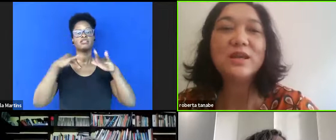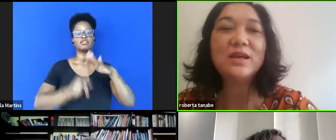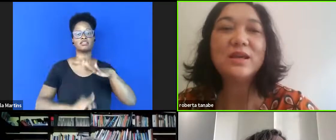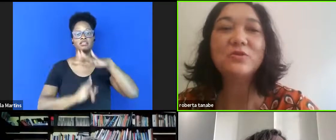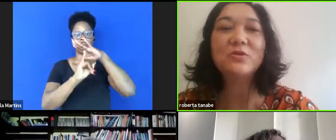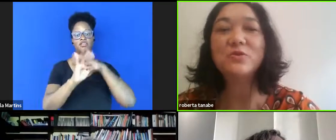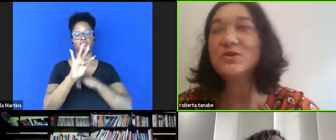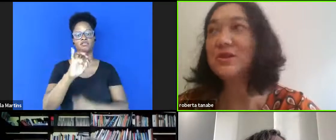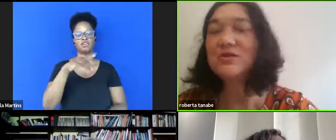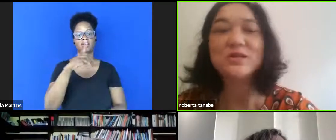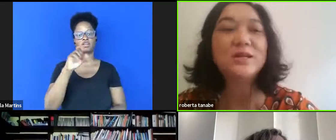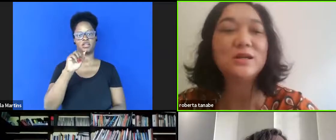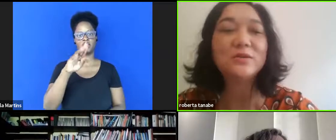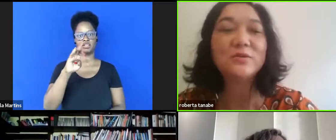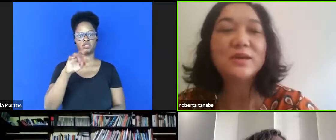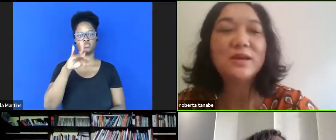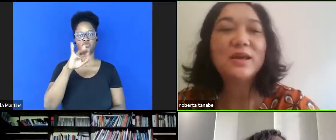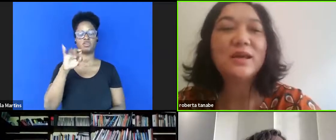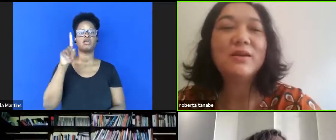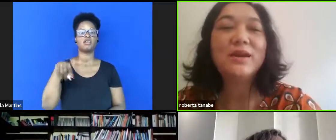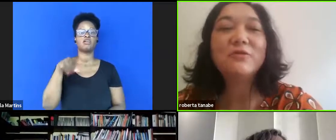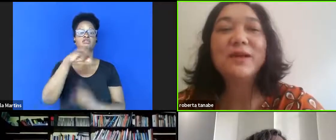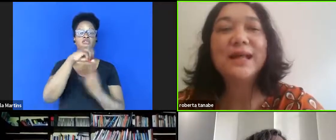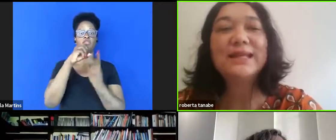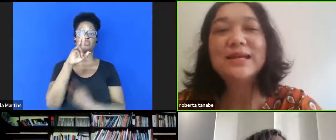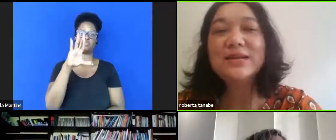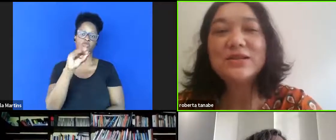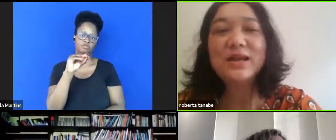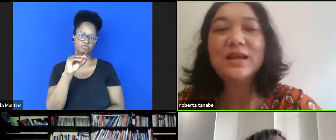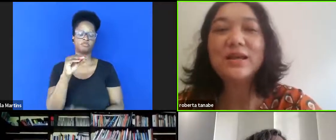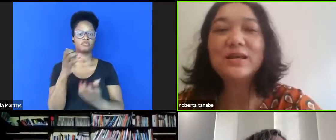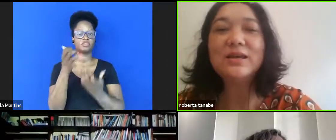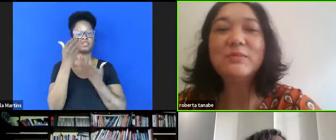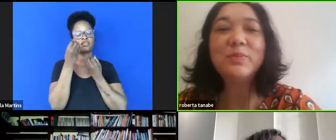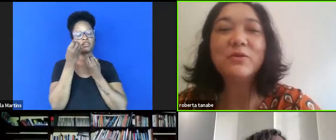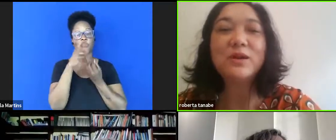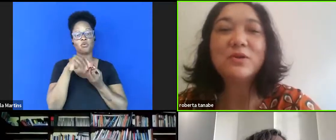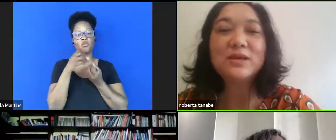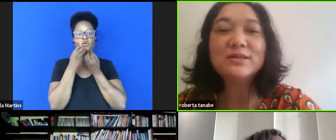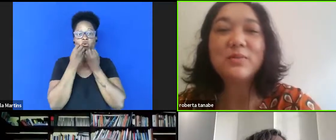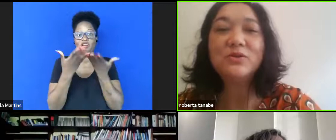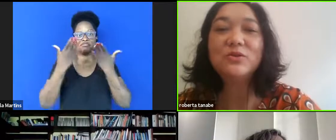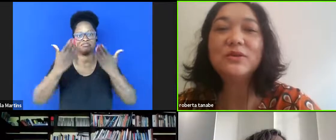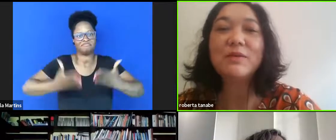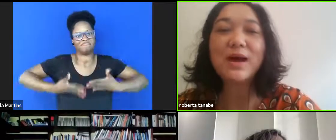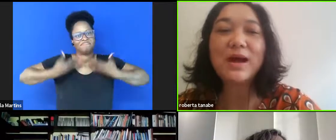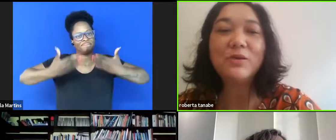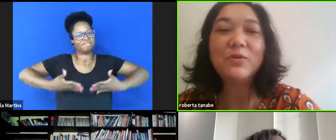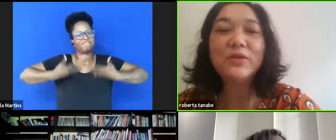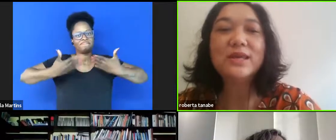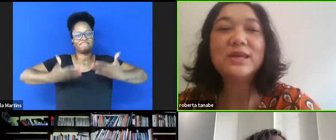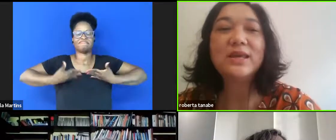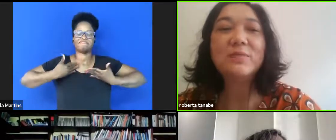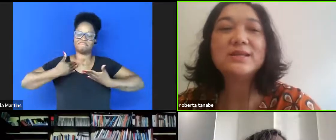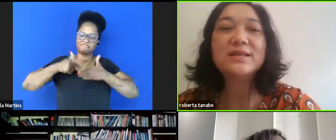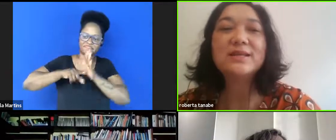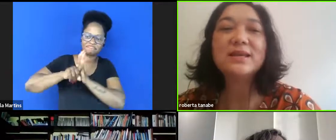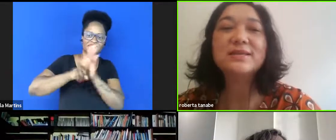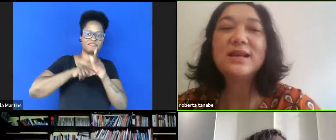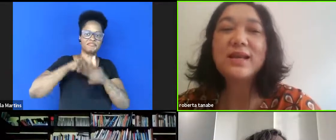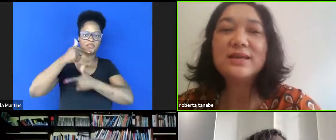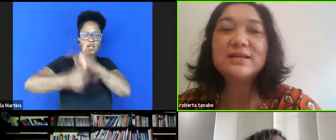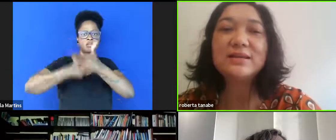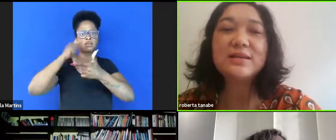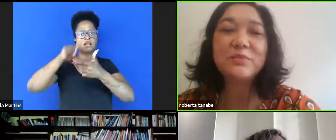Fernandes Figueira, Fiocruz, Rio de Janeiro. Quero falar da grande alegria pelo reconhecimento do trabalho que